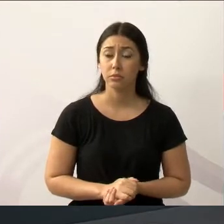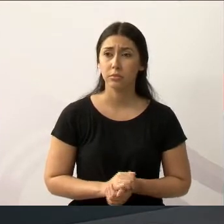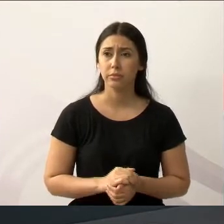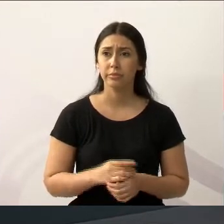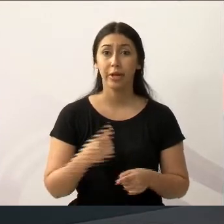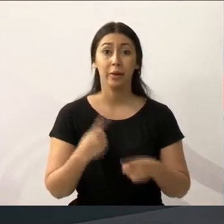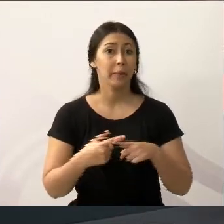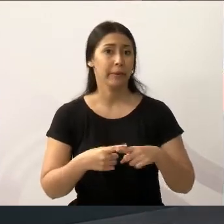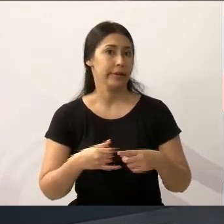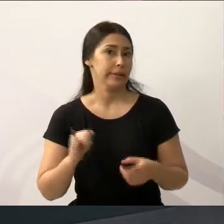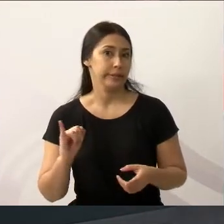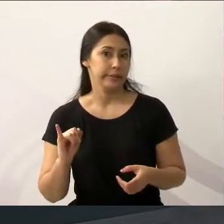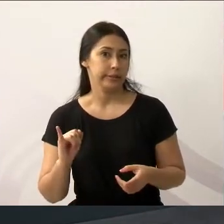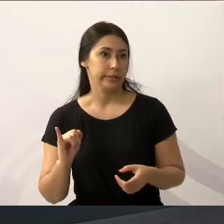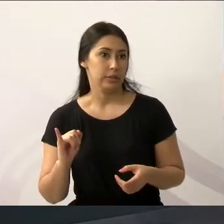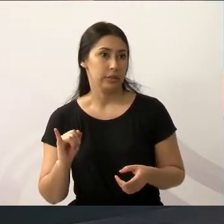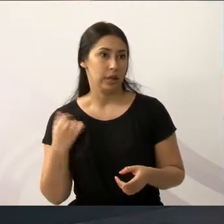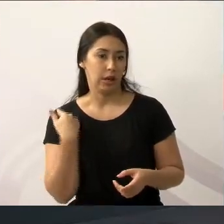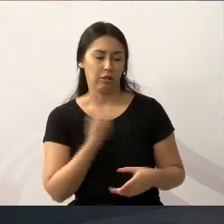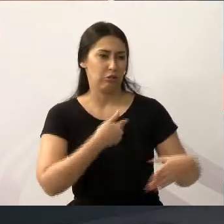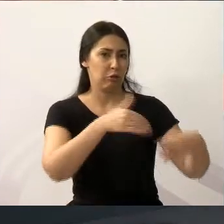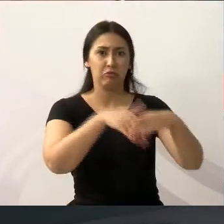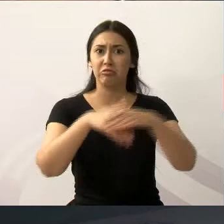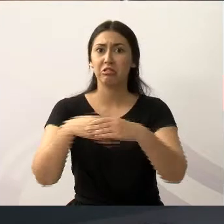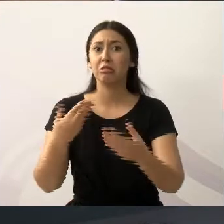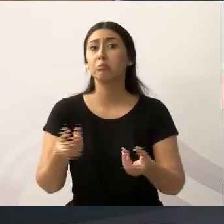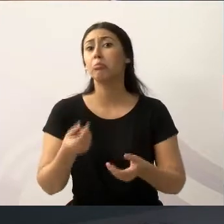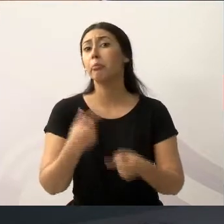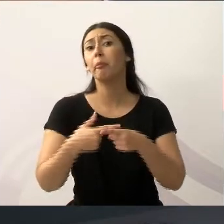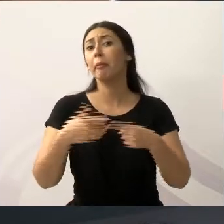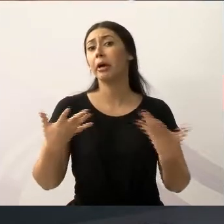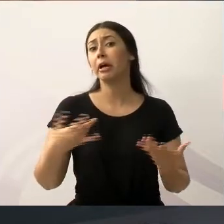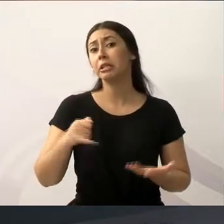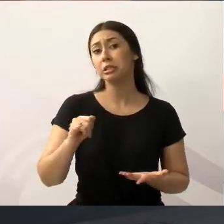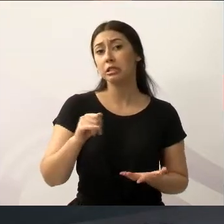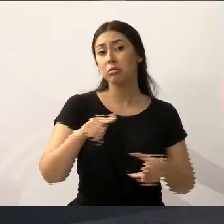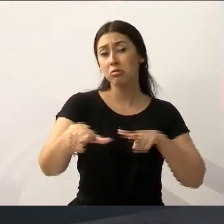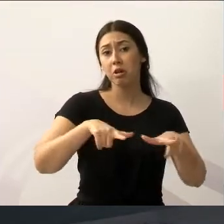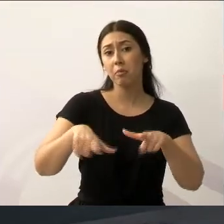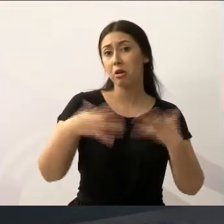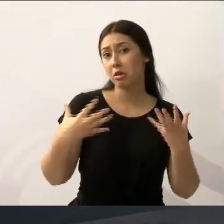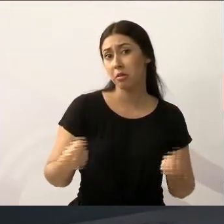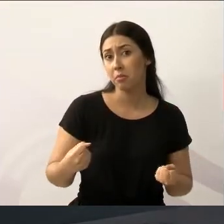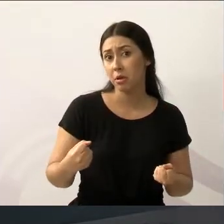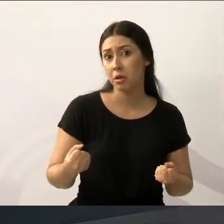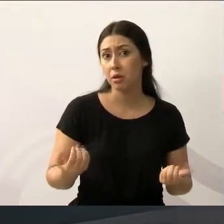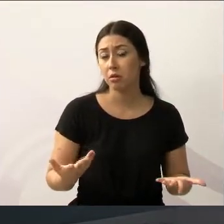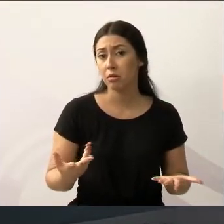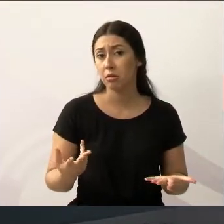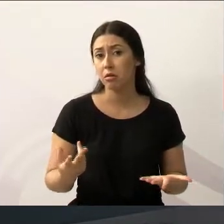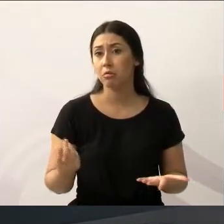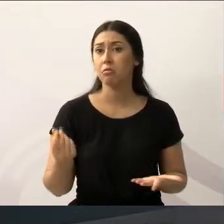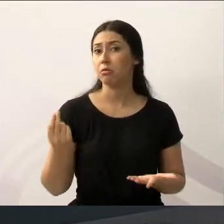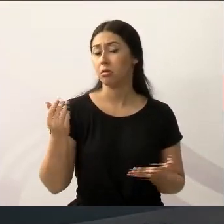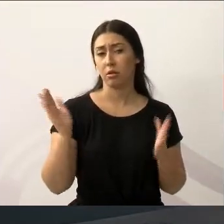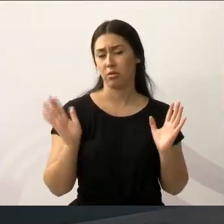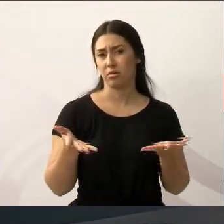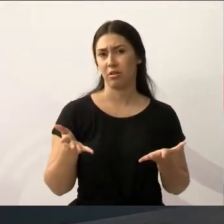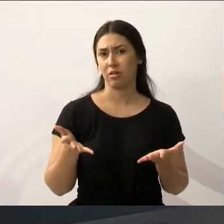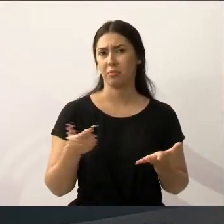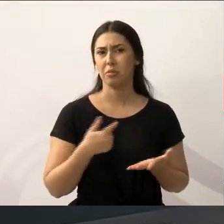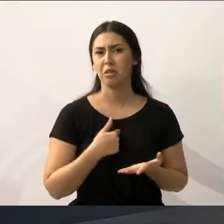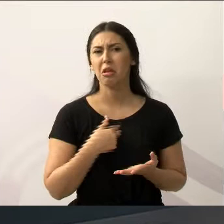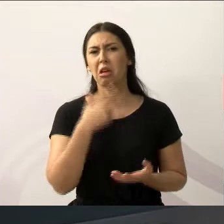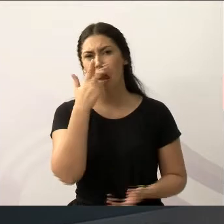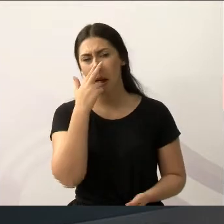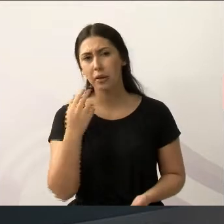Porque senão nós estamos votando nada aqui, porque esses trabalhadores vão receber os R$ 600 do governo federal, né? Então, acho que é uma